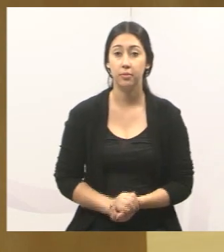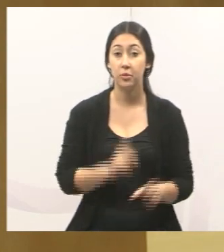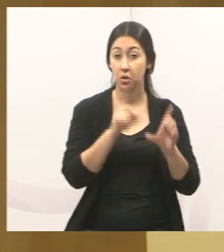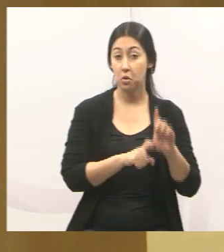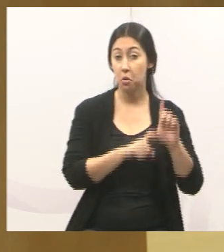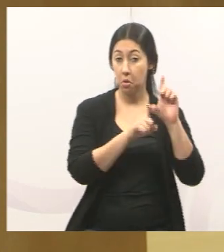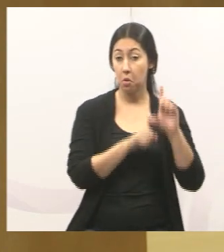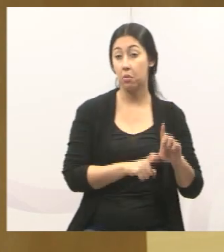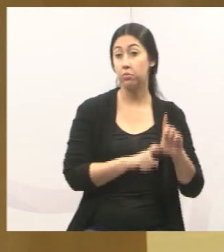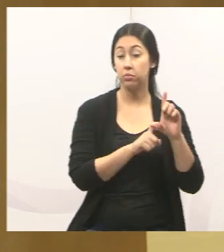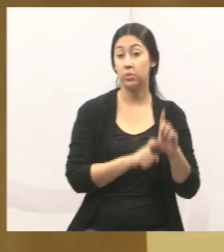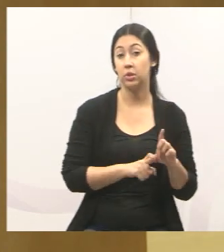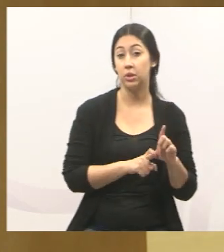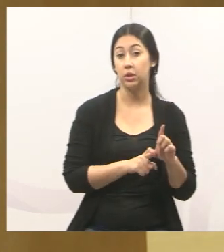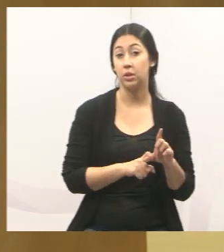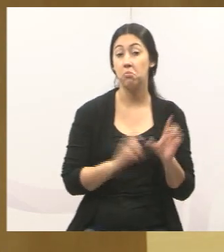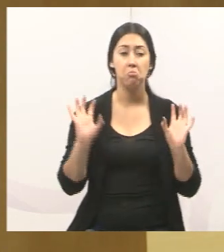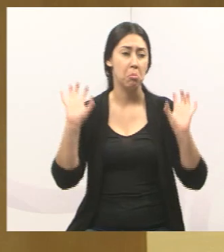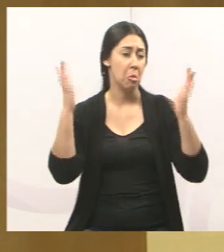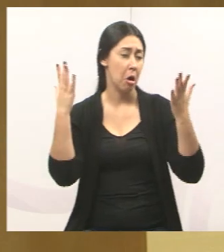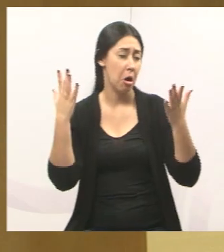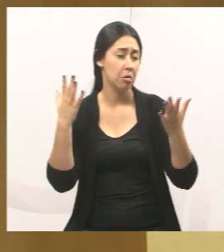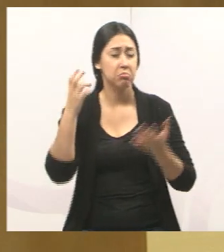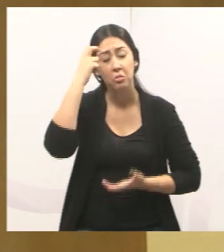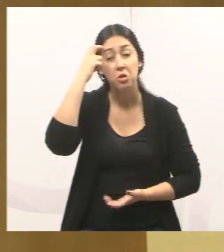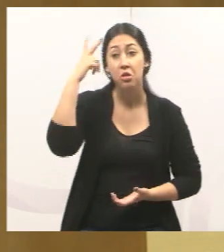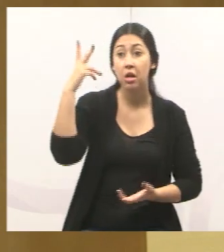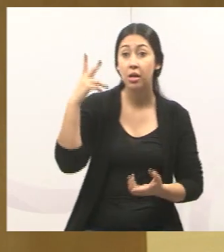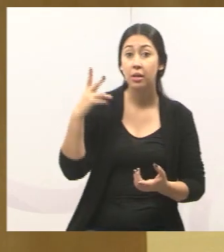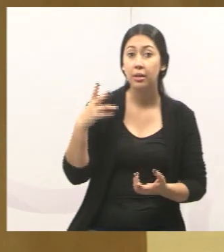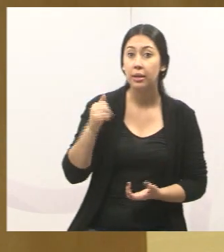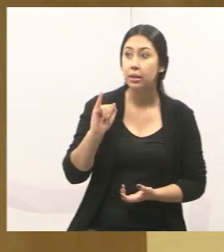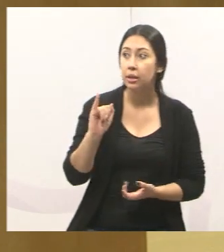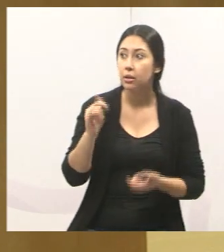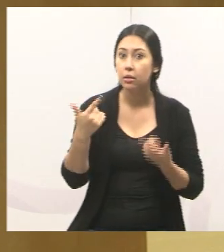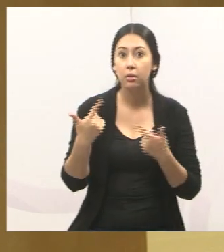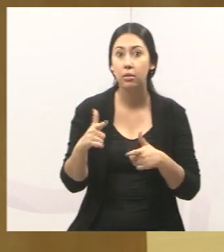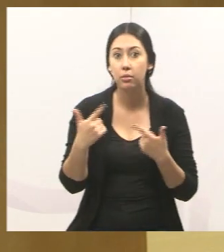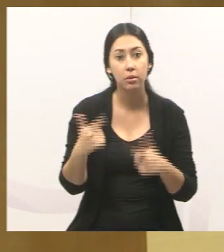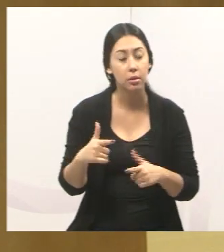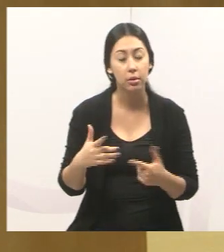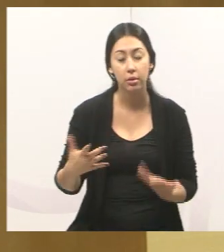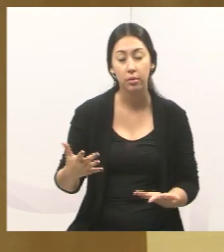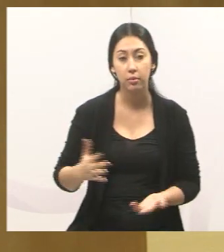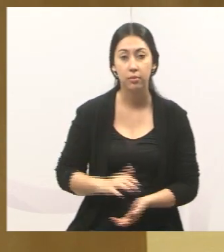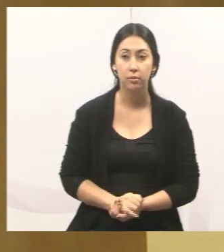despesas com evento cultural inexistente movimentação financeira.